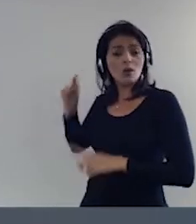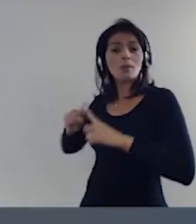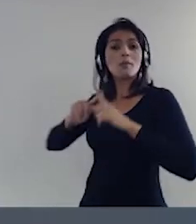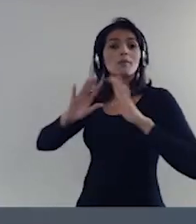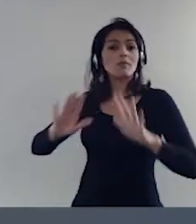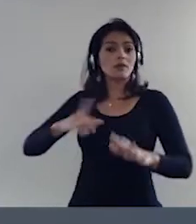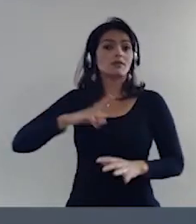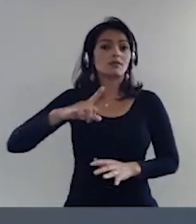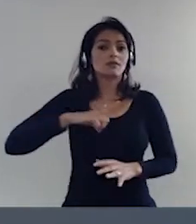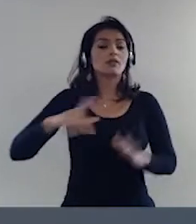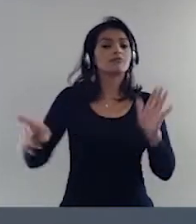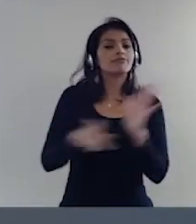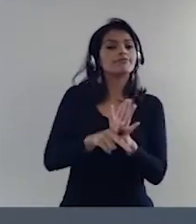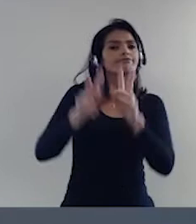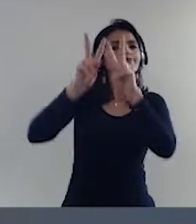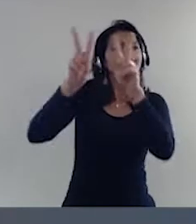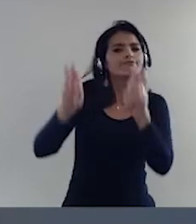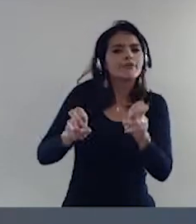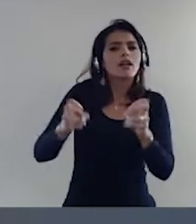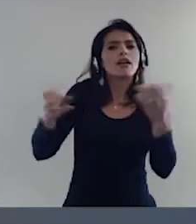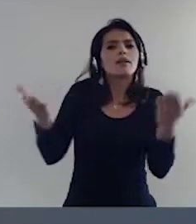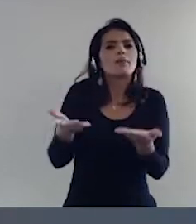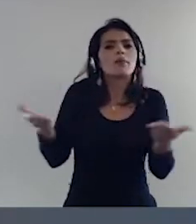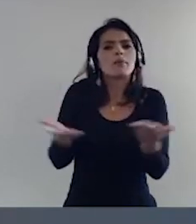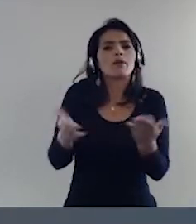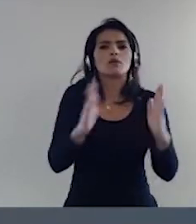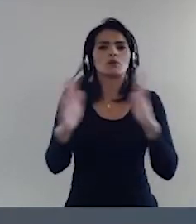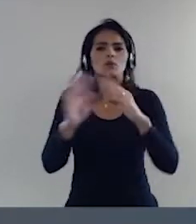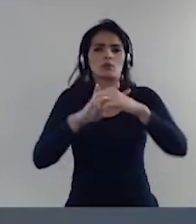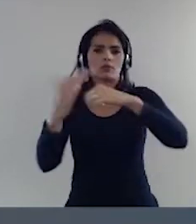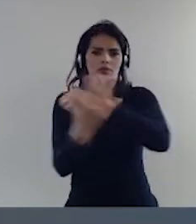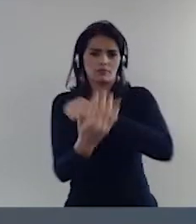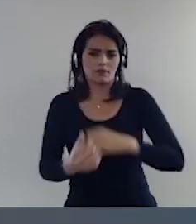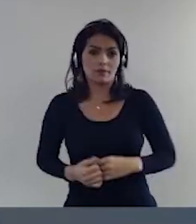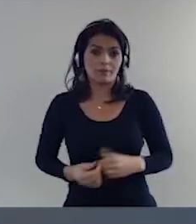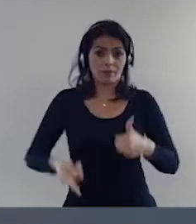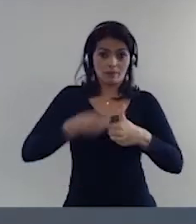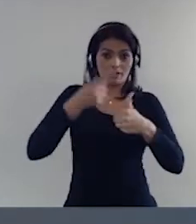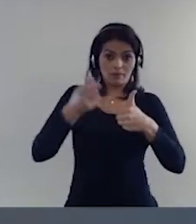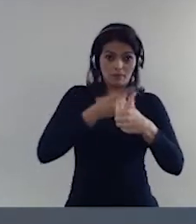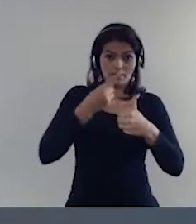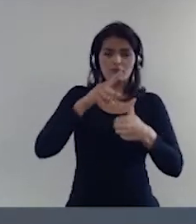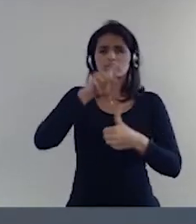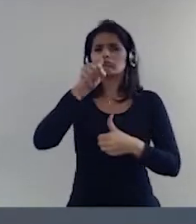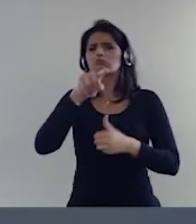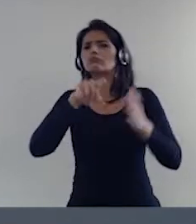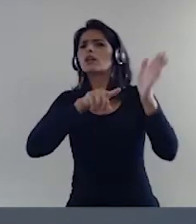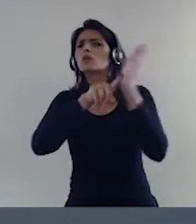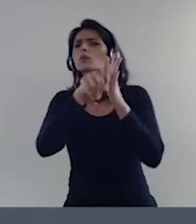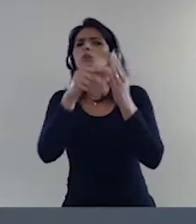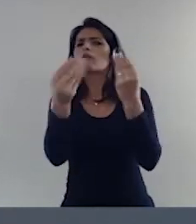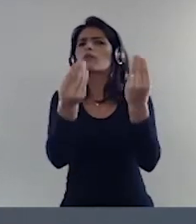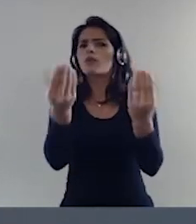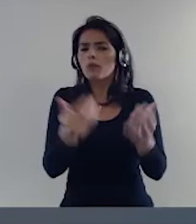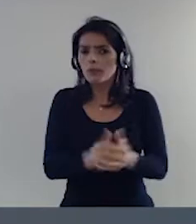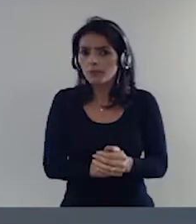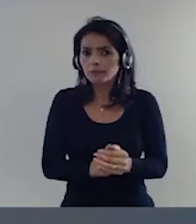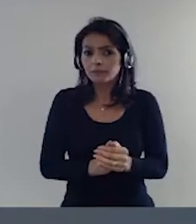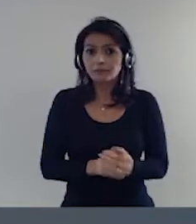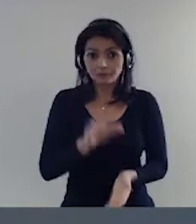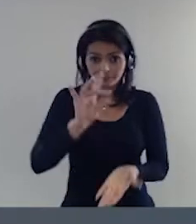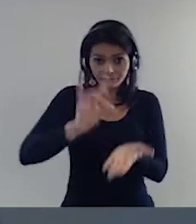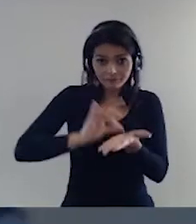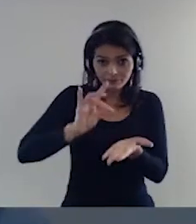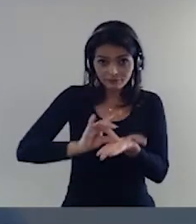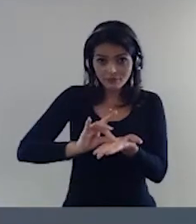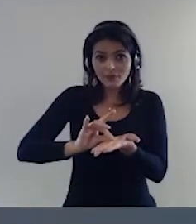traz contornos bastante prementes no momento em que nós vivemos. A primeira pergunta que precisaremos fazer, então, é se de fato